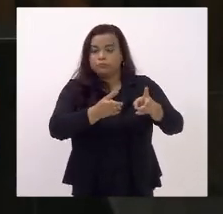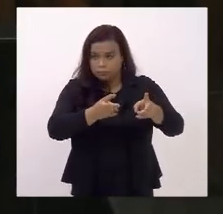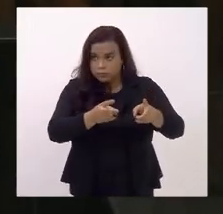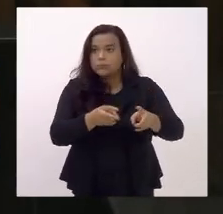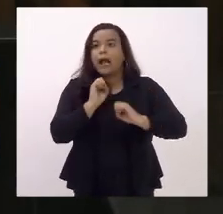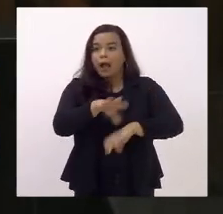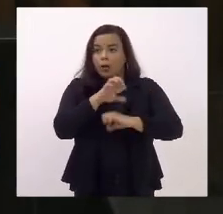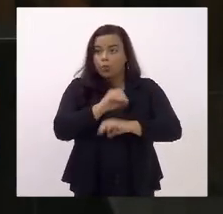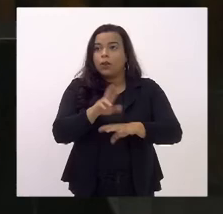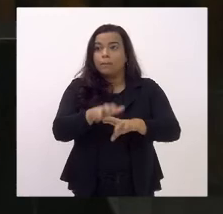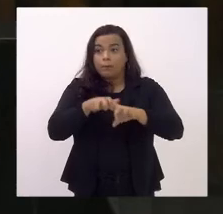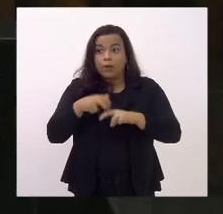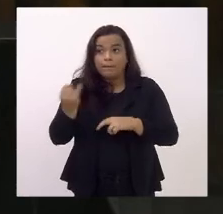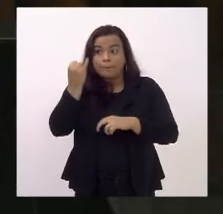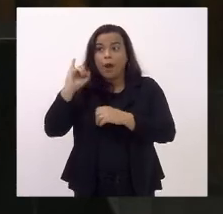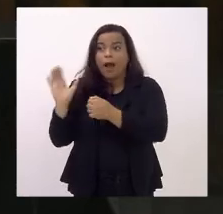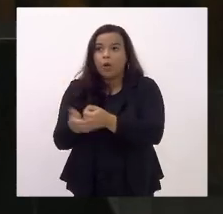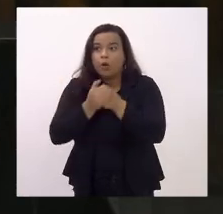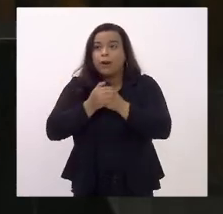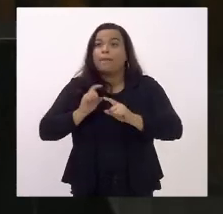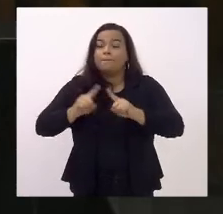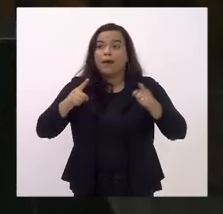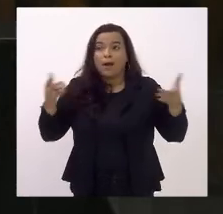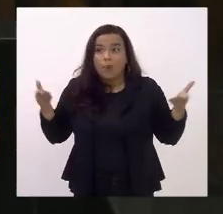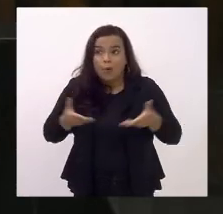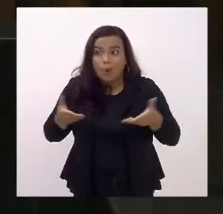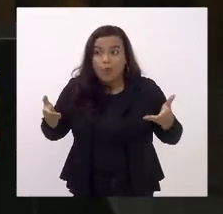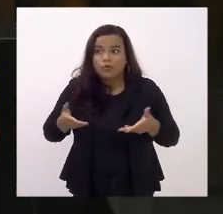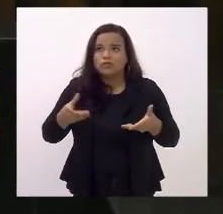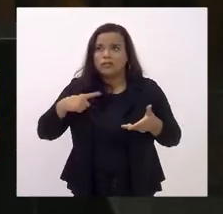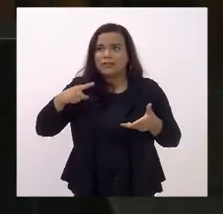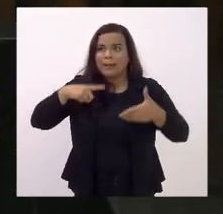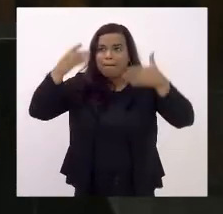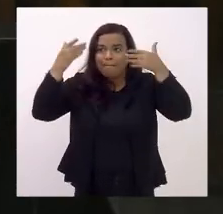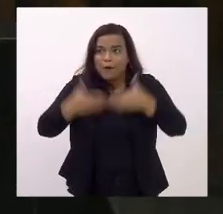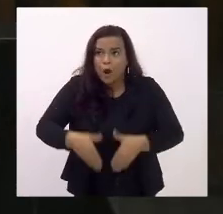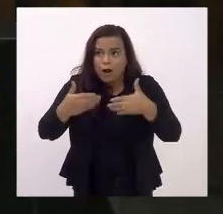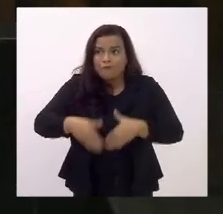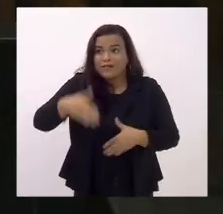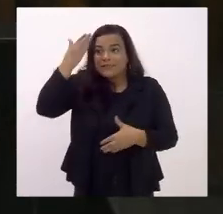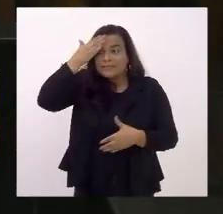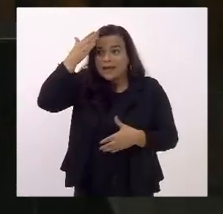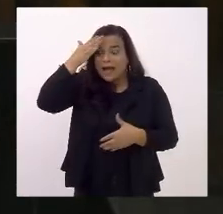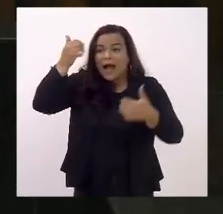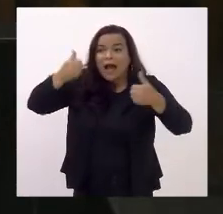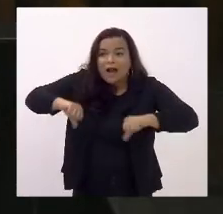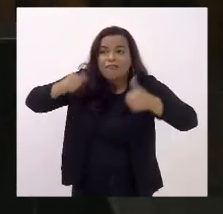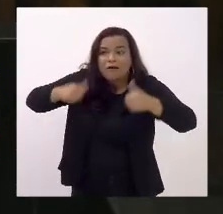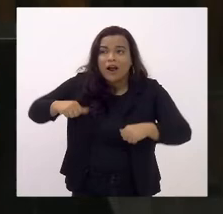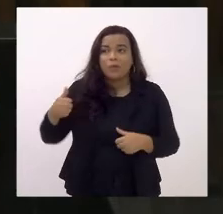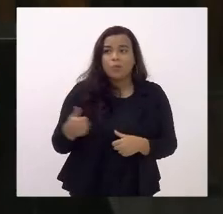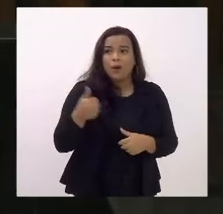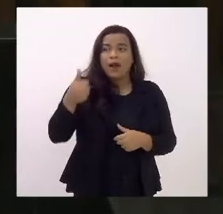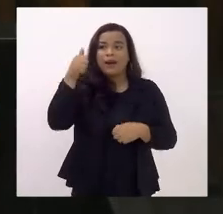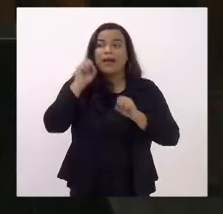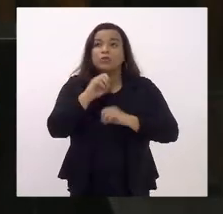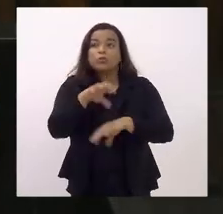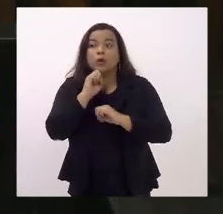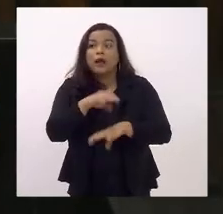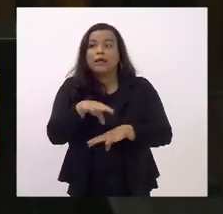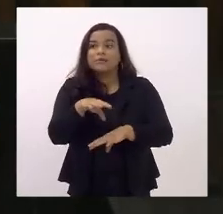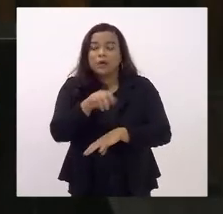estudantes, mas hoje foi implementada a prova de saber, uma prova de avaliação para ver a qualidade da educação com alunos